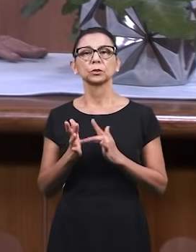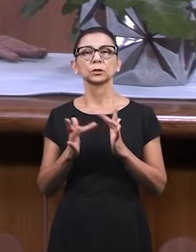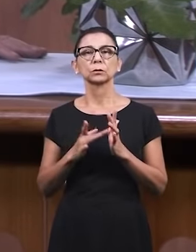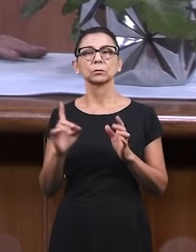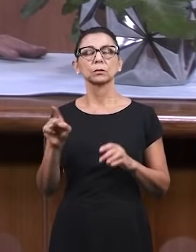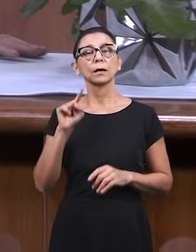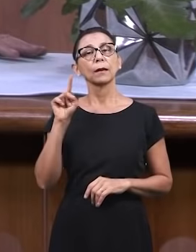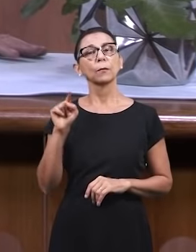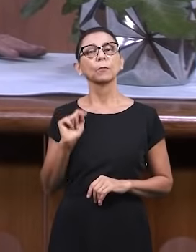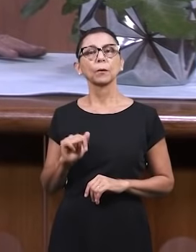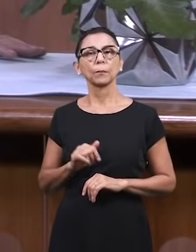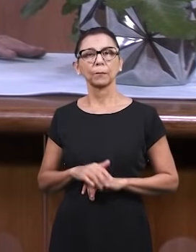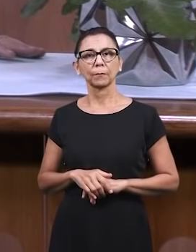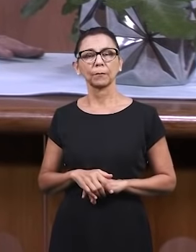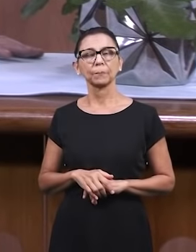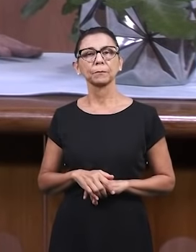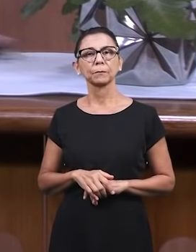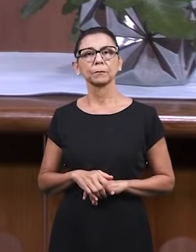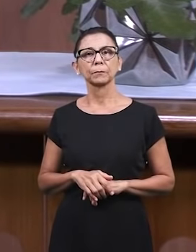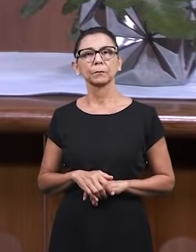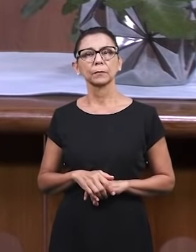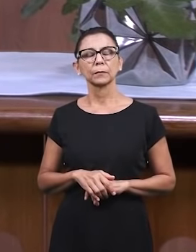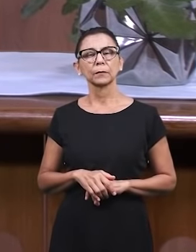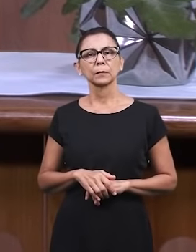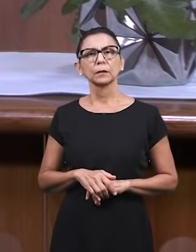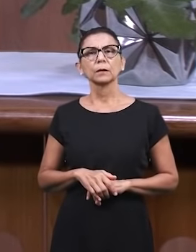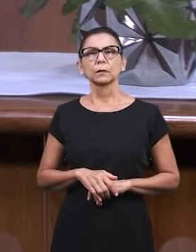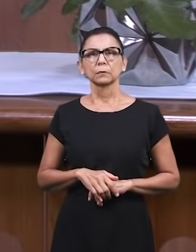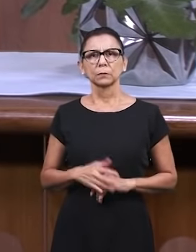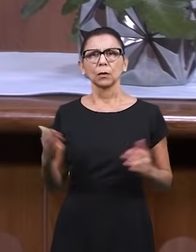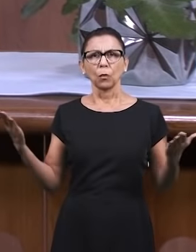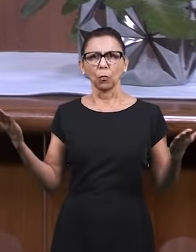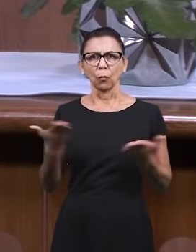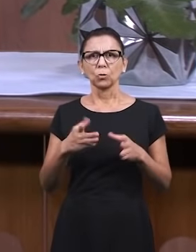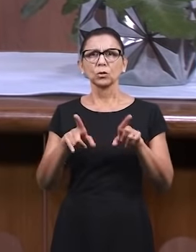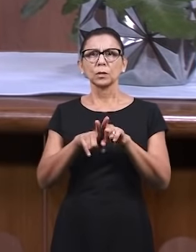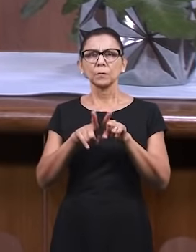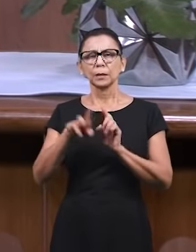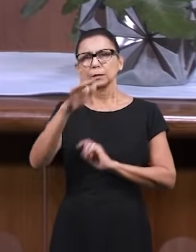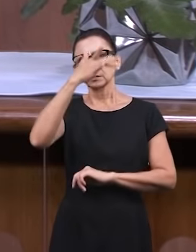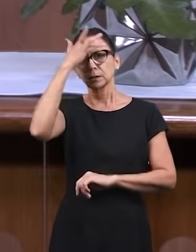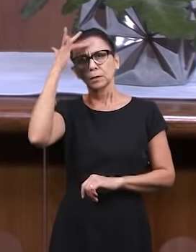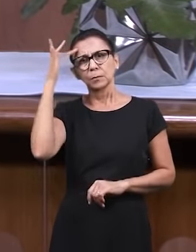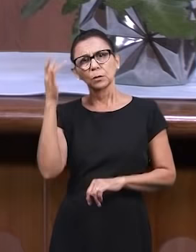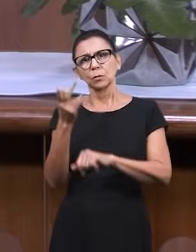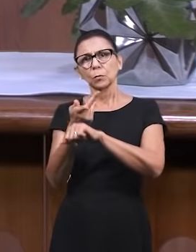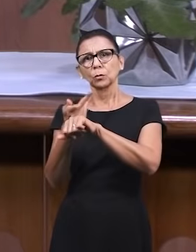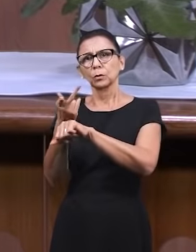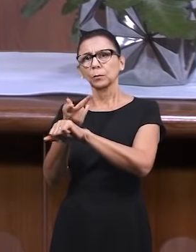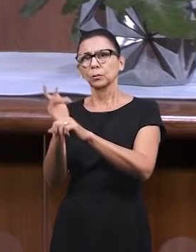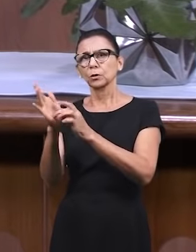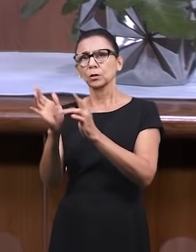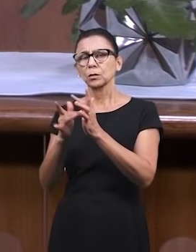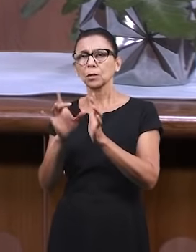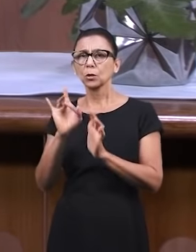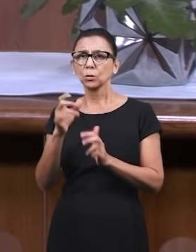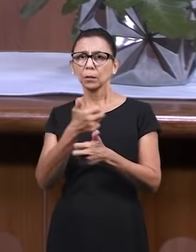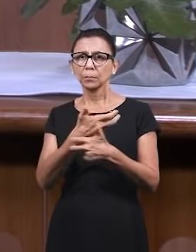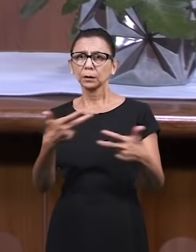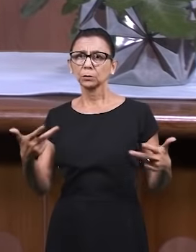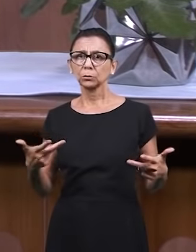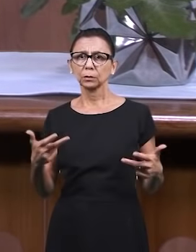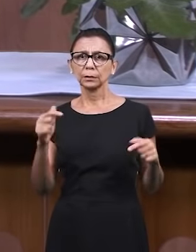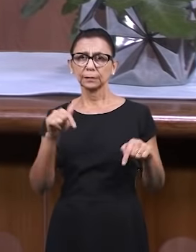Mas assim como aquela multidão que seguiu o Senhor, nós vimos pessoas hoje que também que buscam o Senhor só para essa vida. Aliás, a